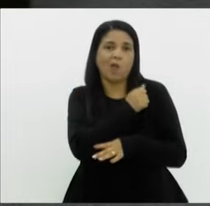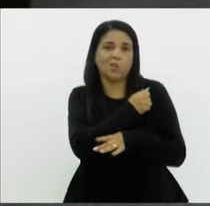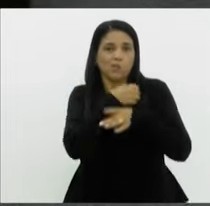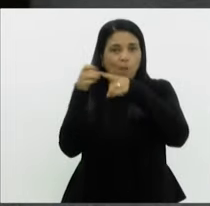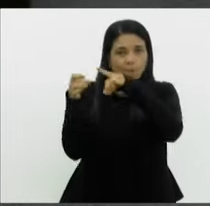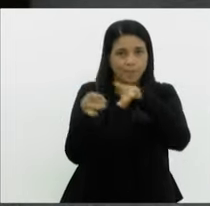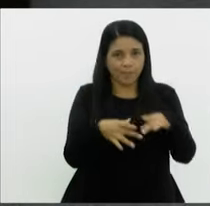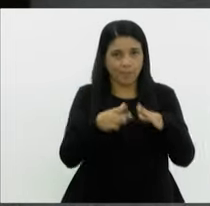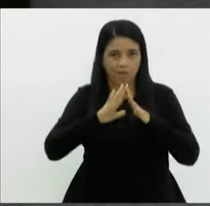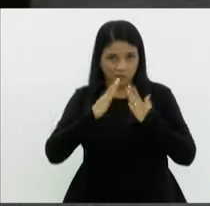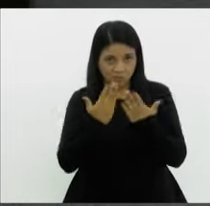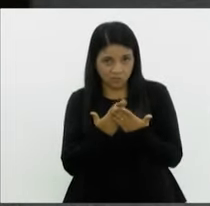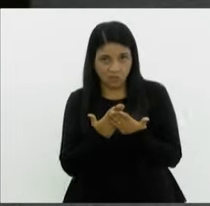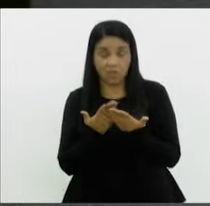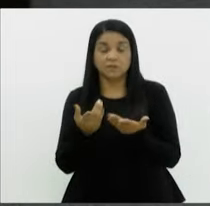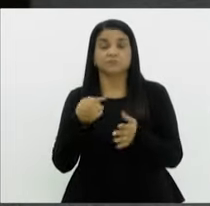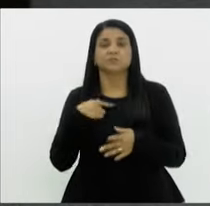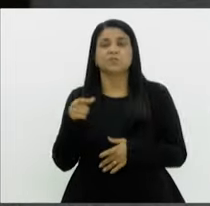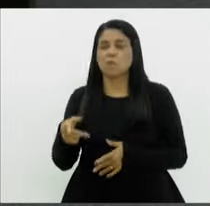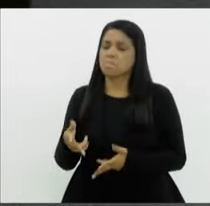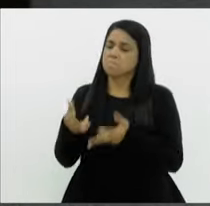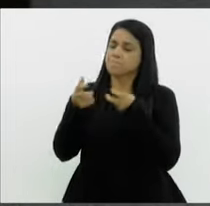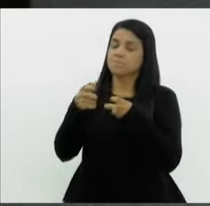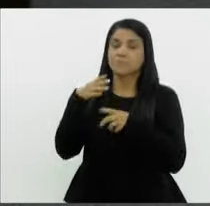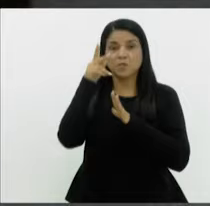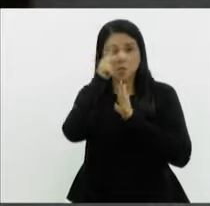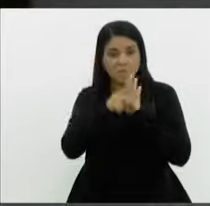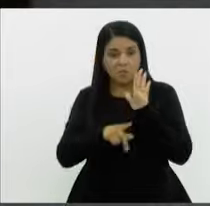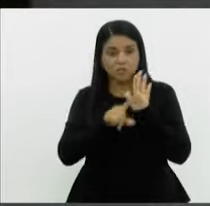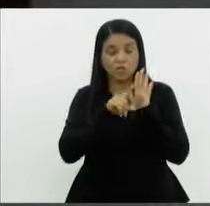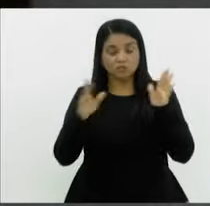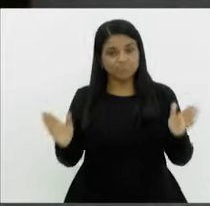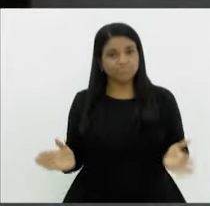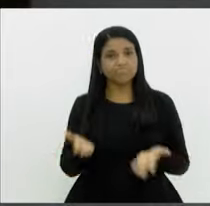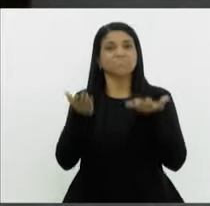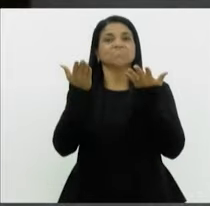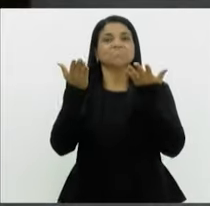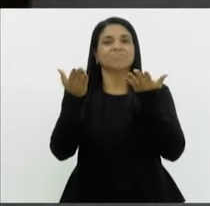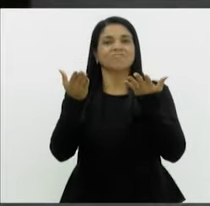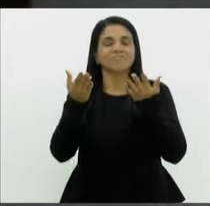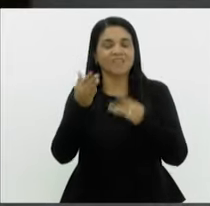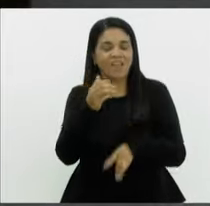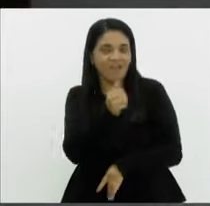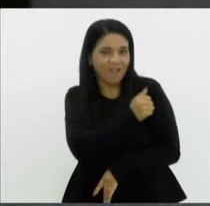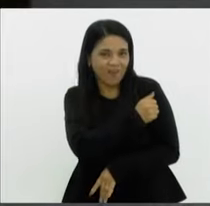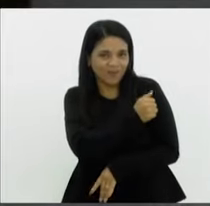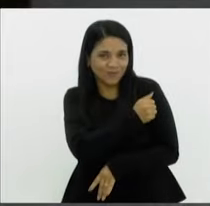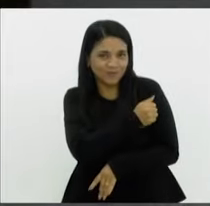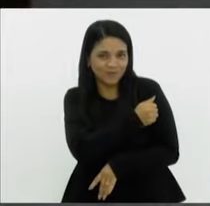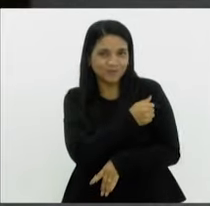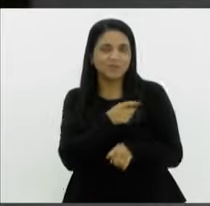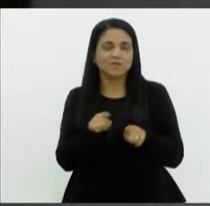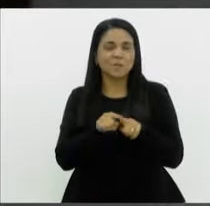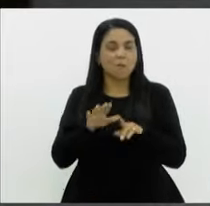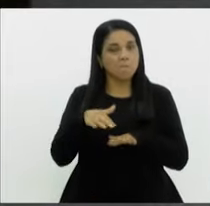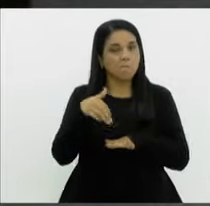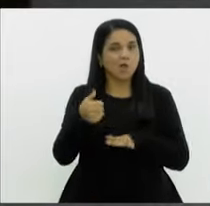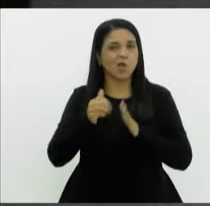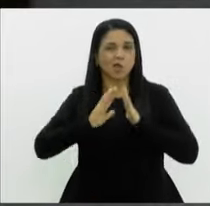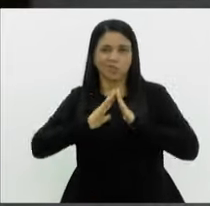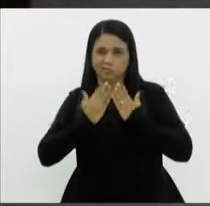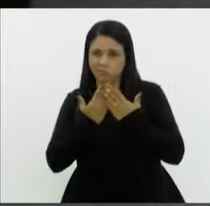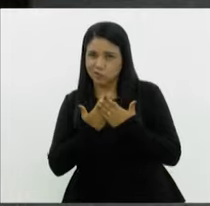Jordão, que o seu projeto, ele aumenta a autoestima dos estudantes, melhora a questão da escola,